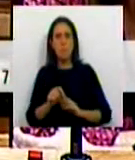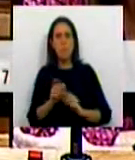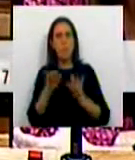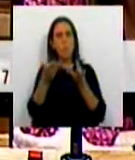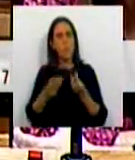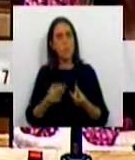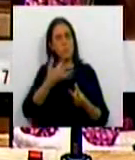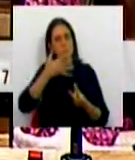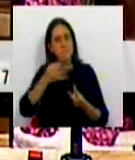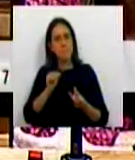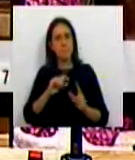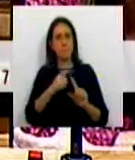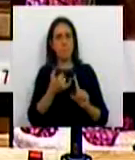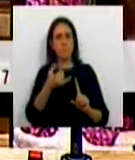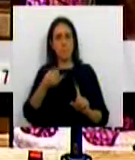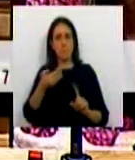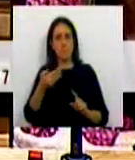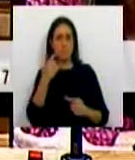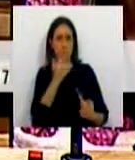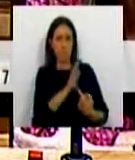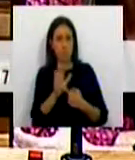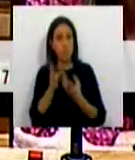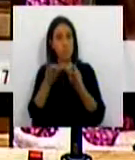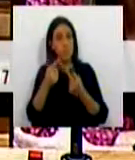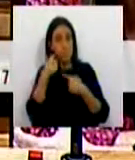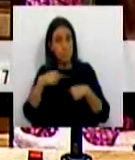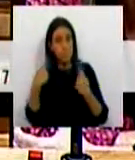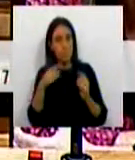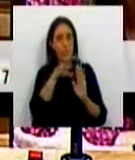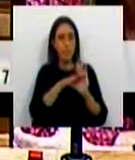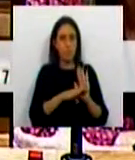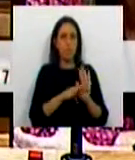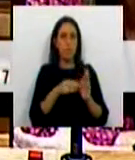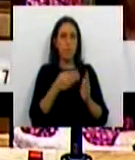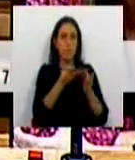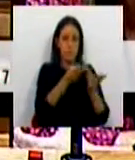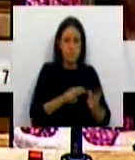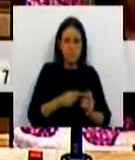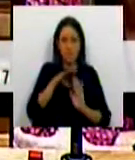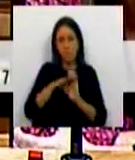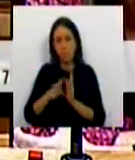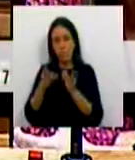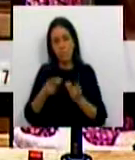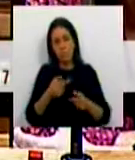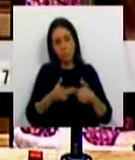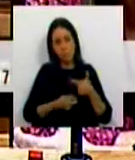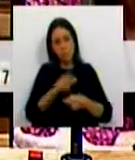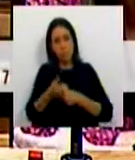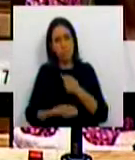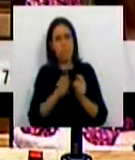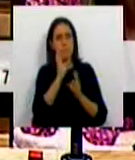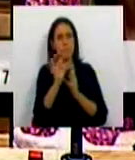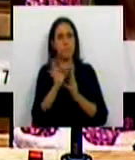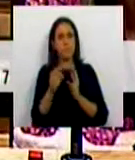contas para 2017. Em contabilidade pública, programa orçamental a programa orçamental, com bastante detalhe. Todos ficamos